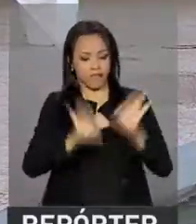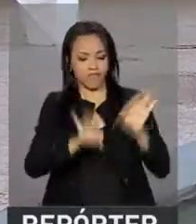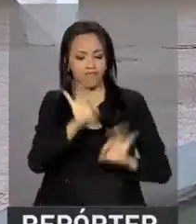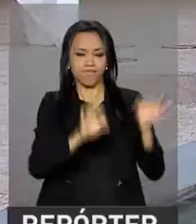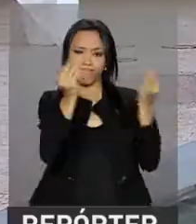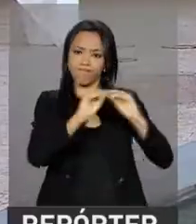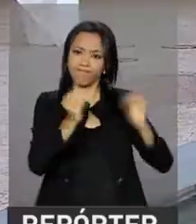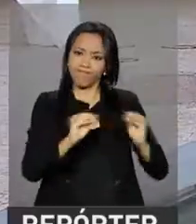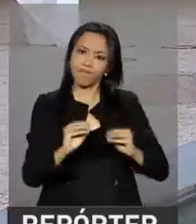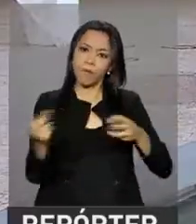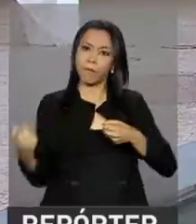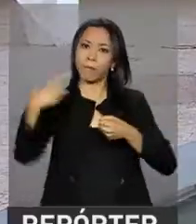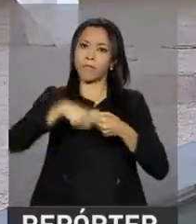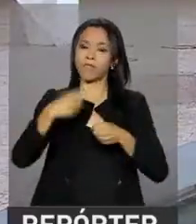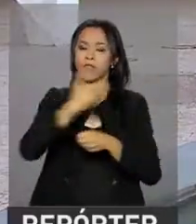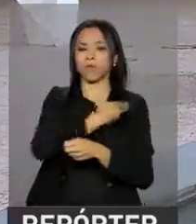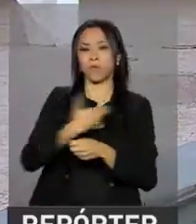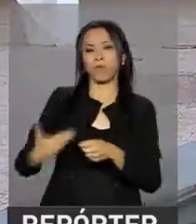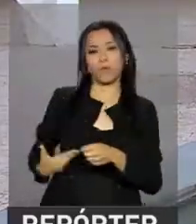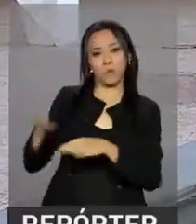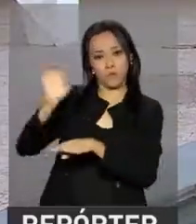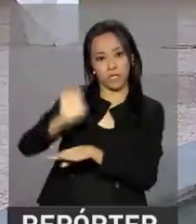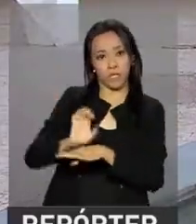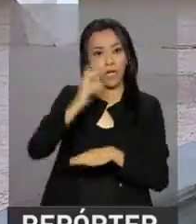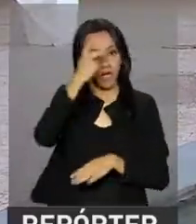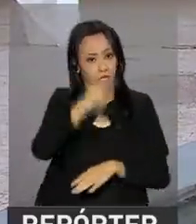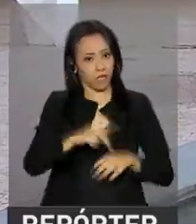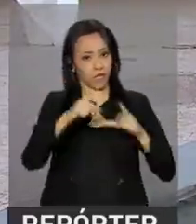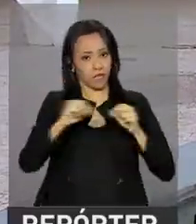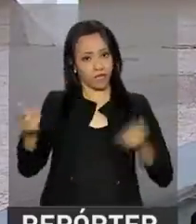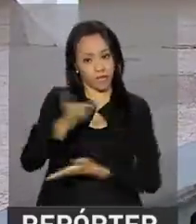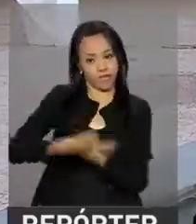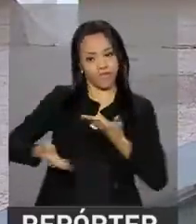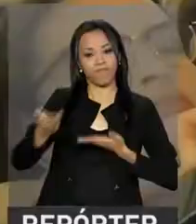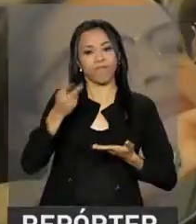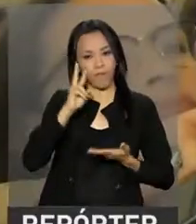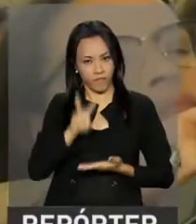com o governo do estado e a Força Nacional. Vamos ouvir.